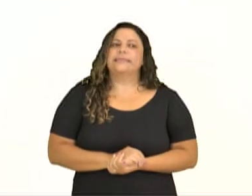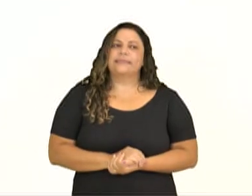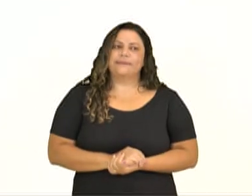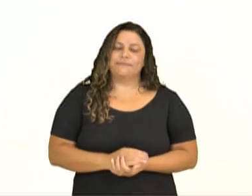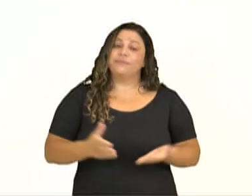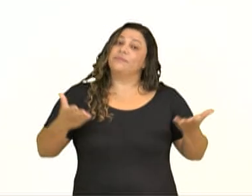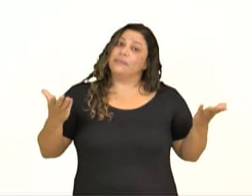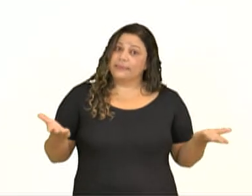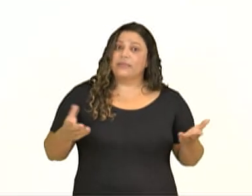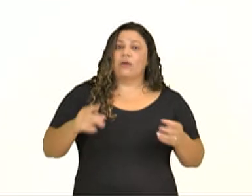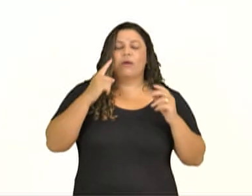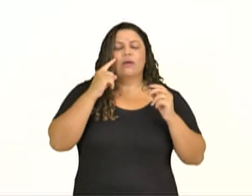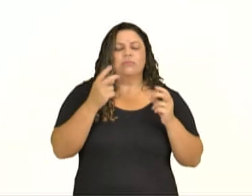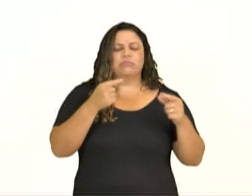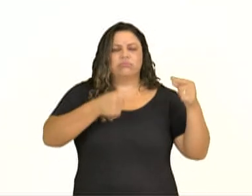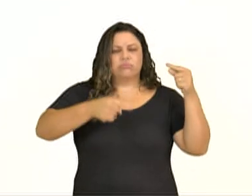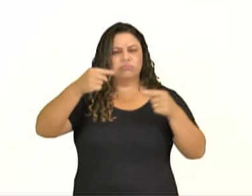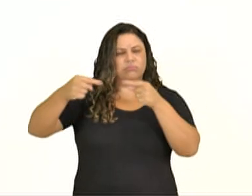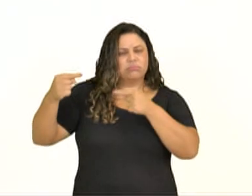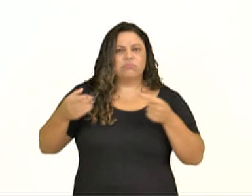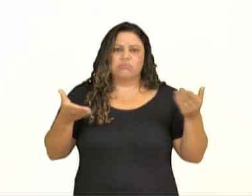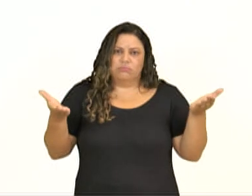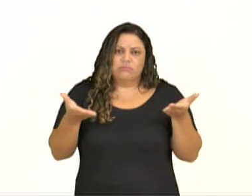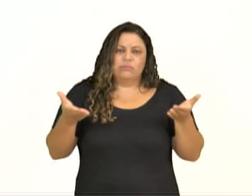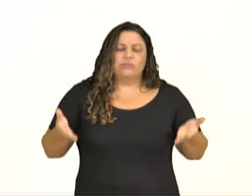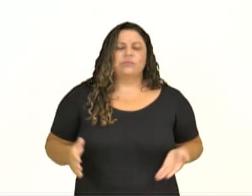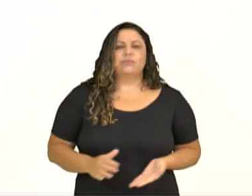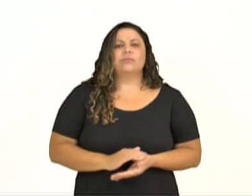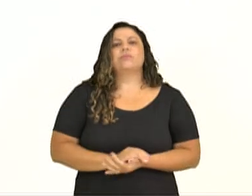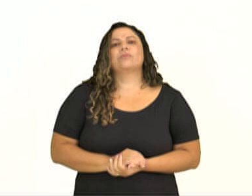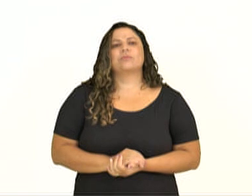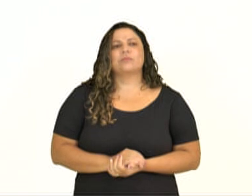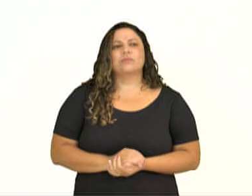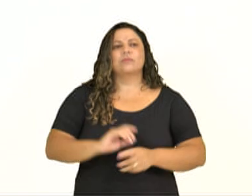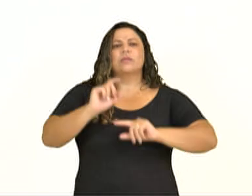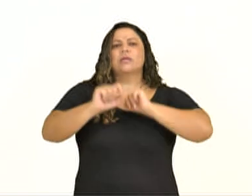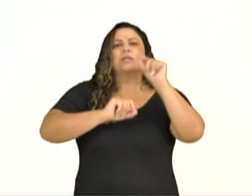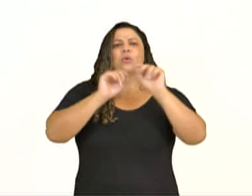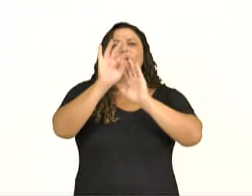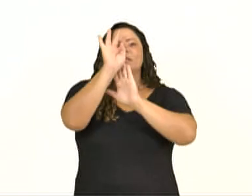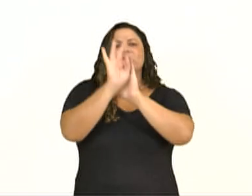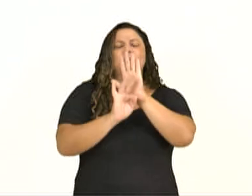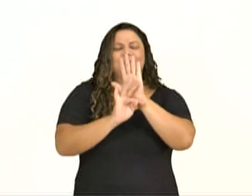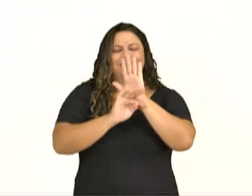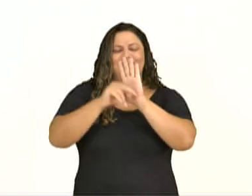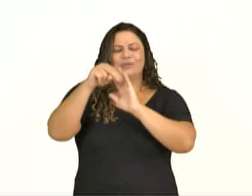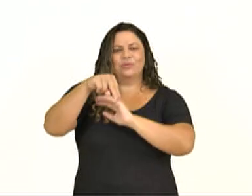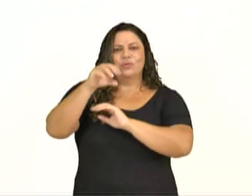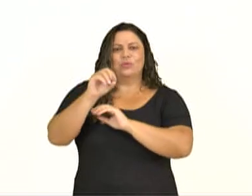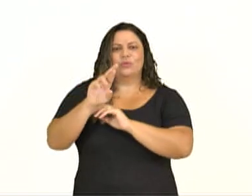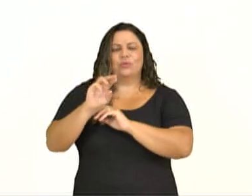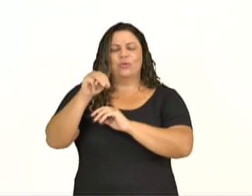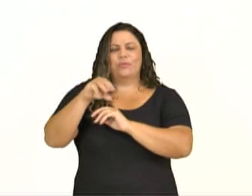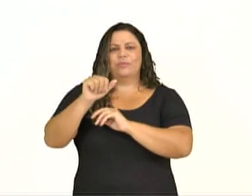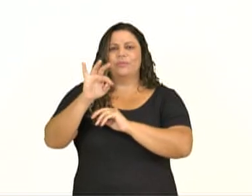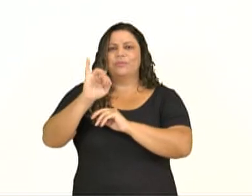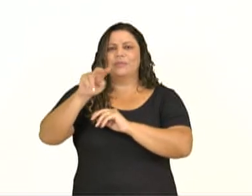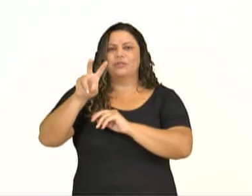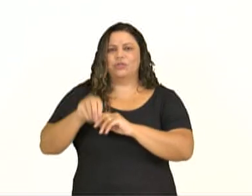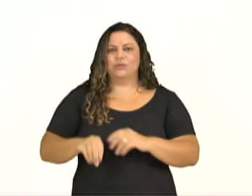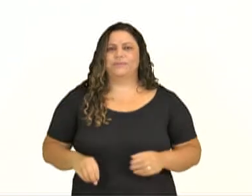disso que nós vamos discutir hoje, certo? Então, o que são textos normativos? Observem aqui. Um